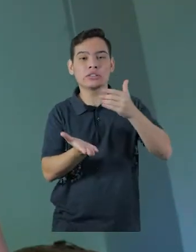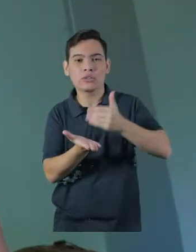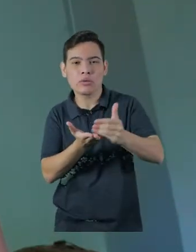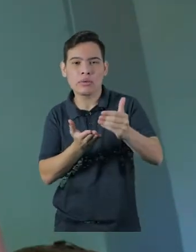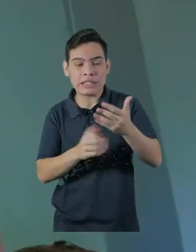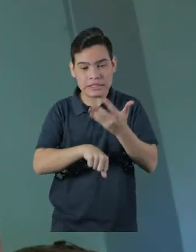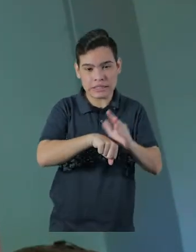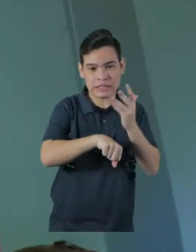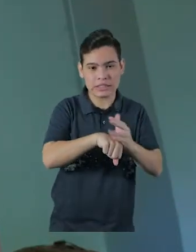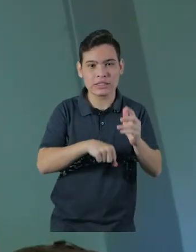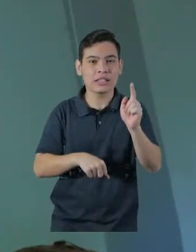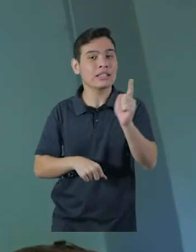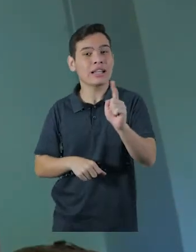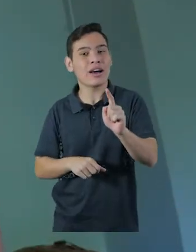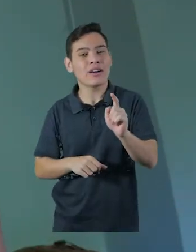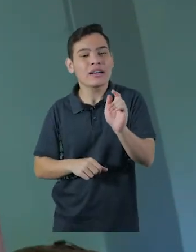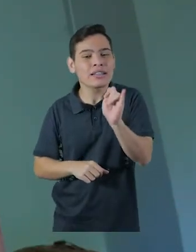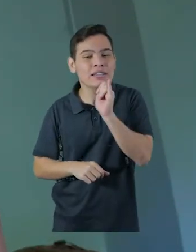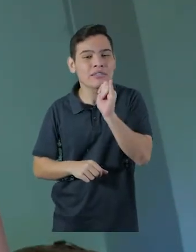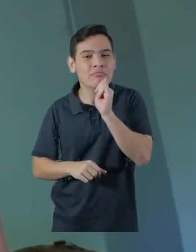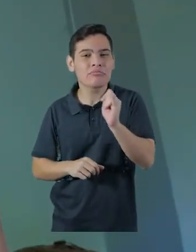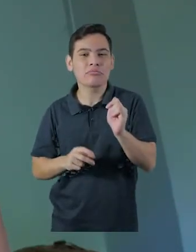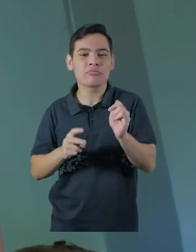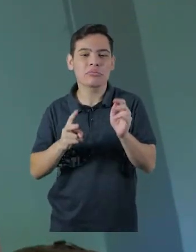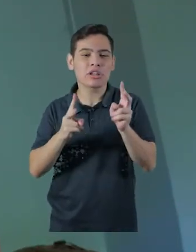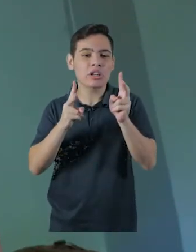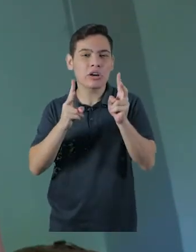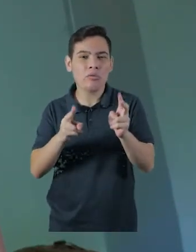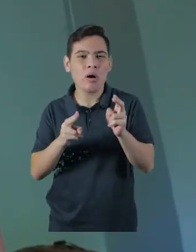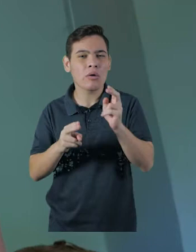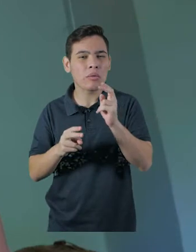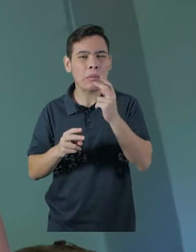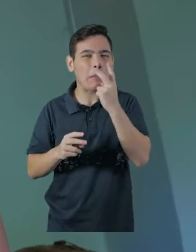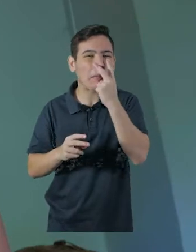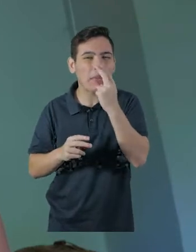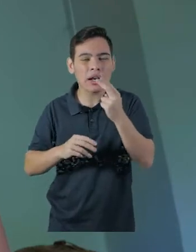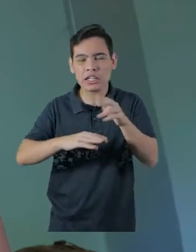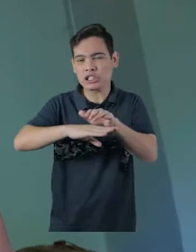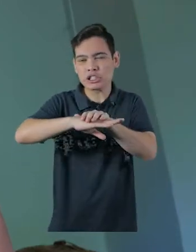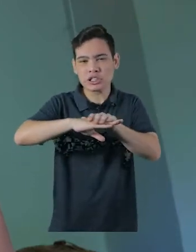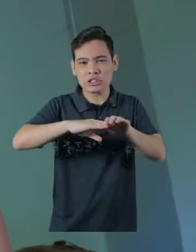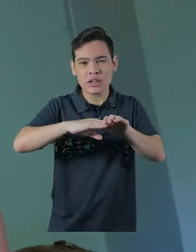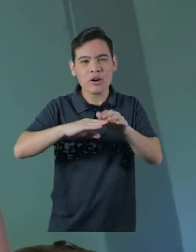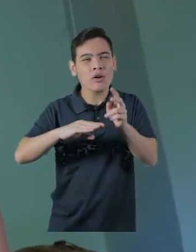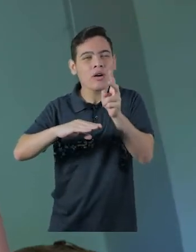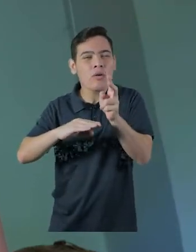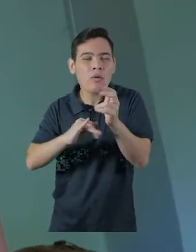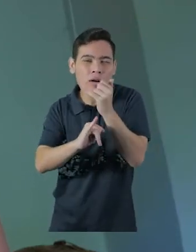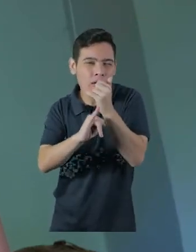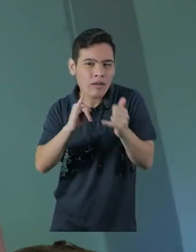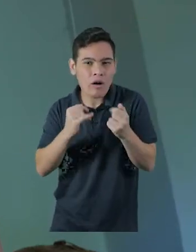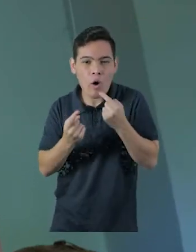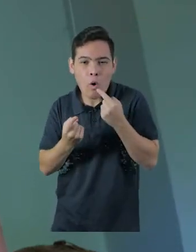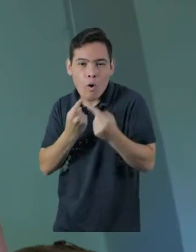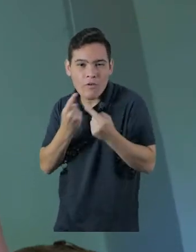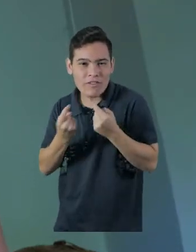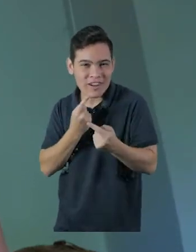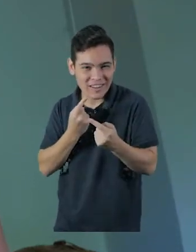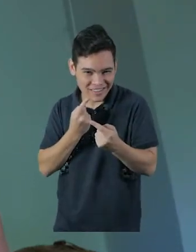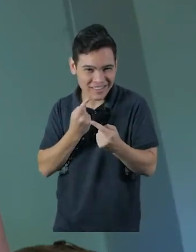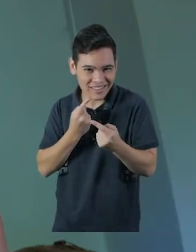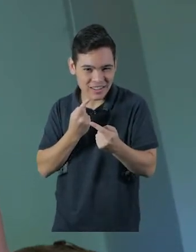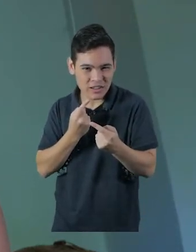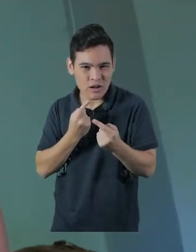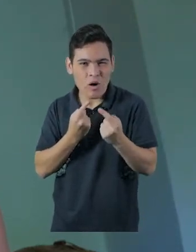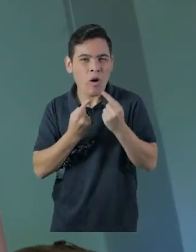pré-estabelecido, a partir do diálogo, da conversa entre os corpos. Essa improvisação e esse